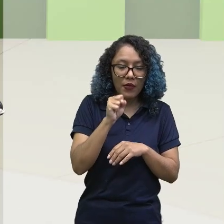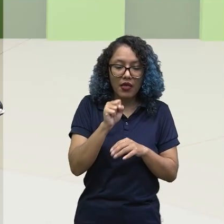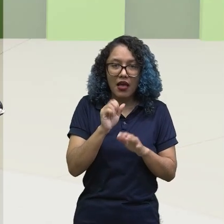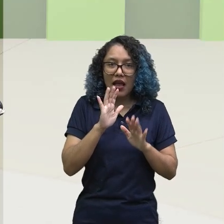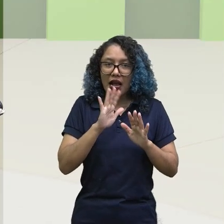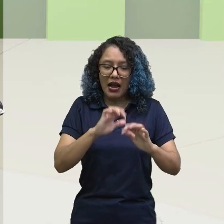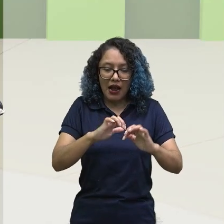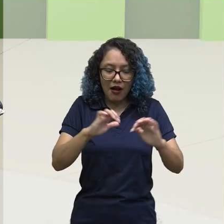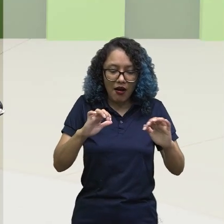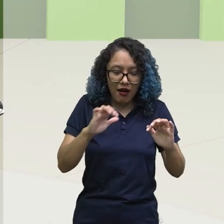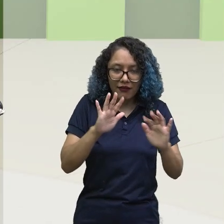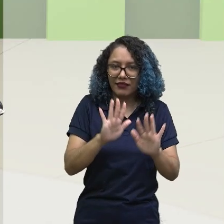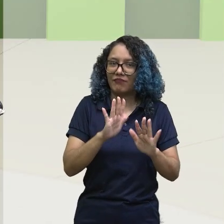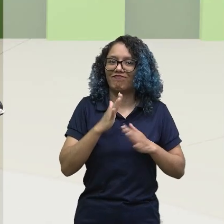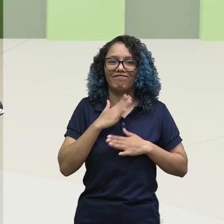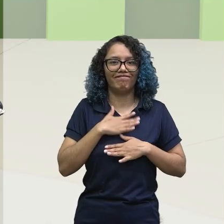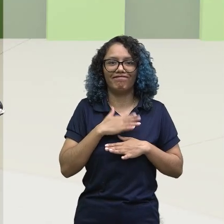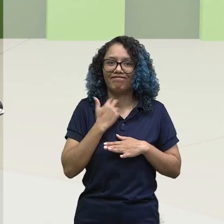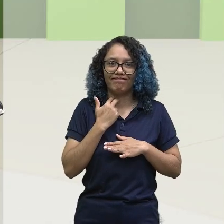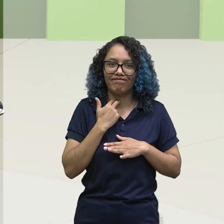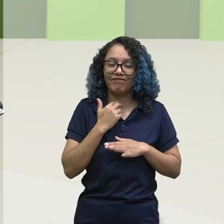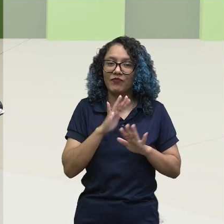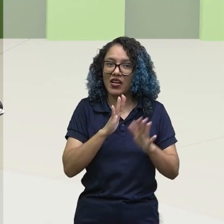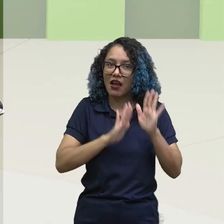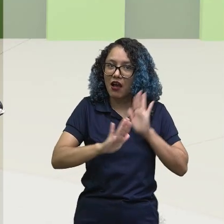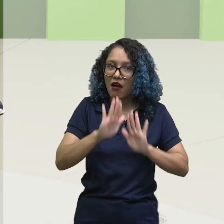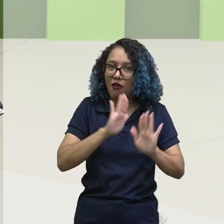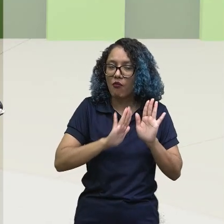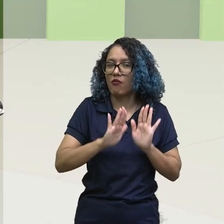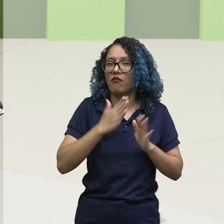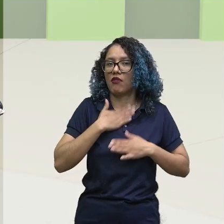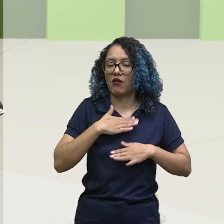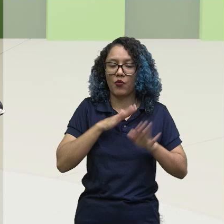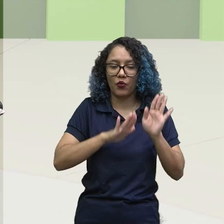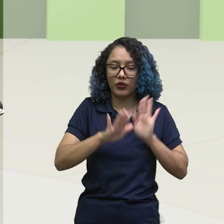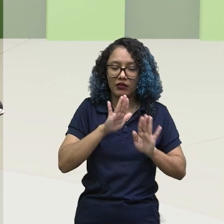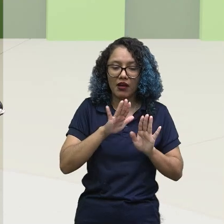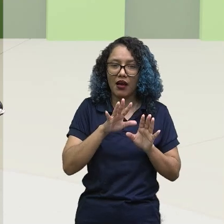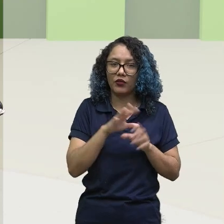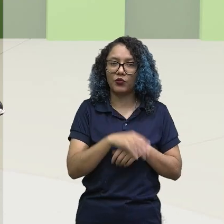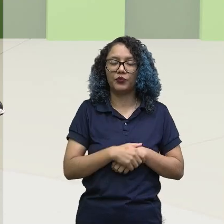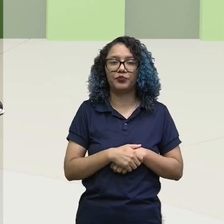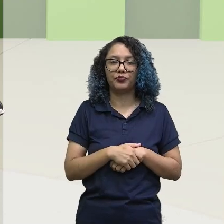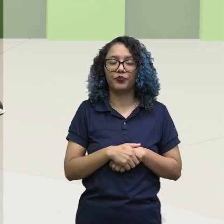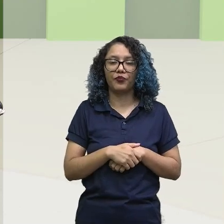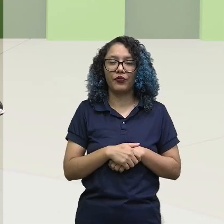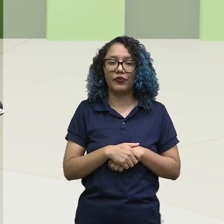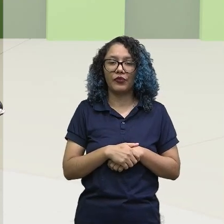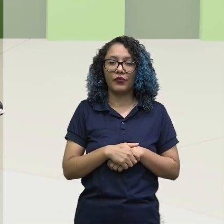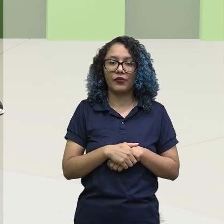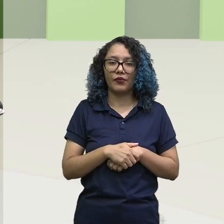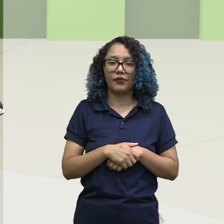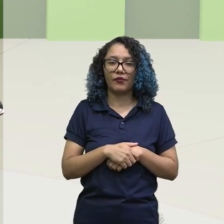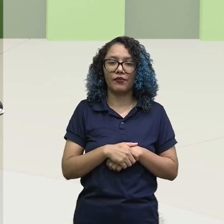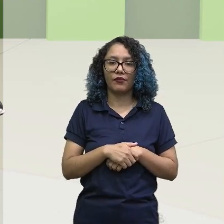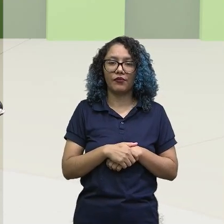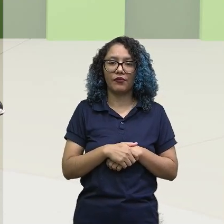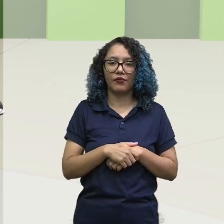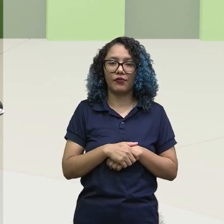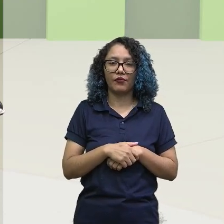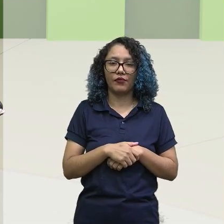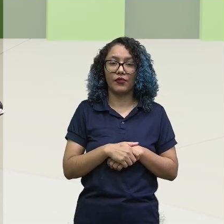e ver o que tem dentro, tá? Tome bastante cuidado, porque no caso aqui